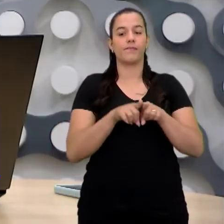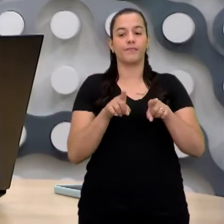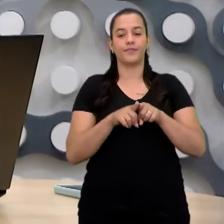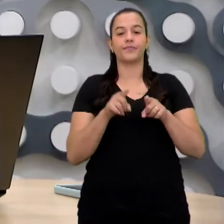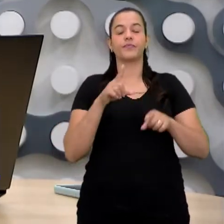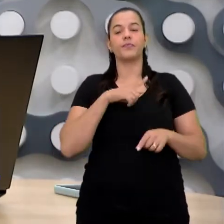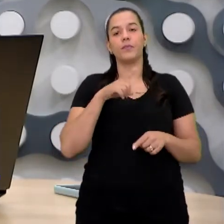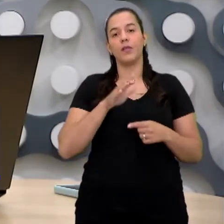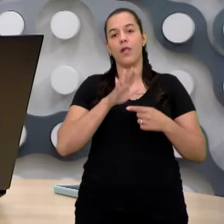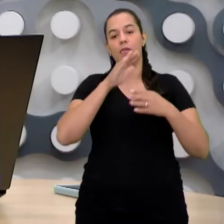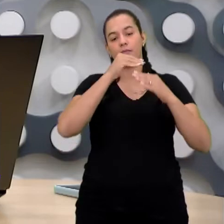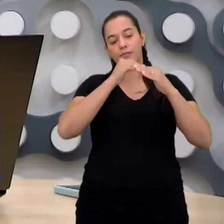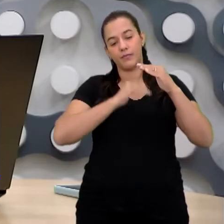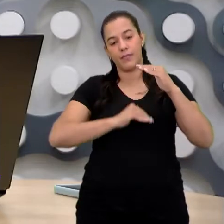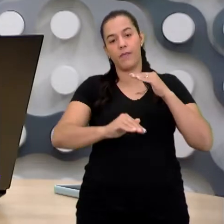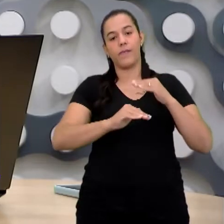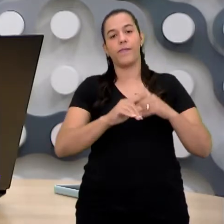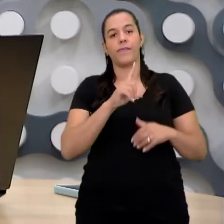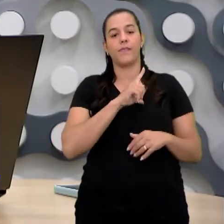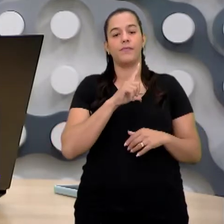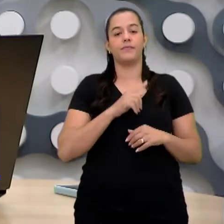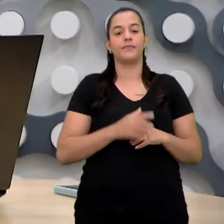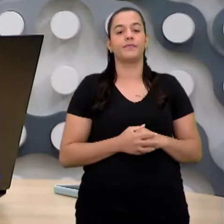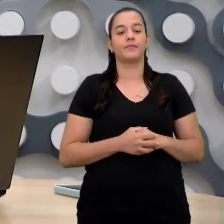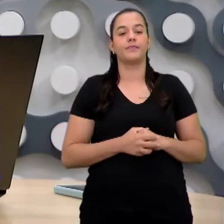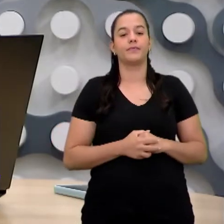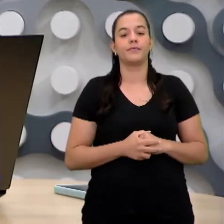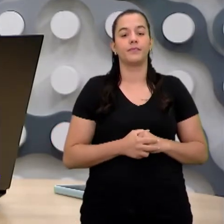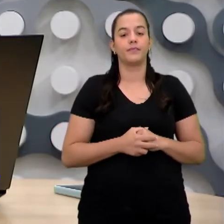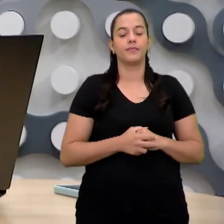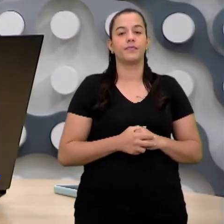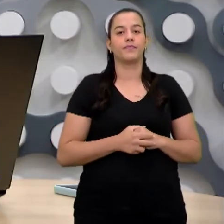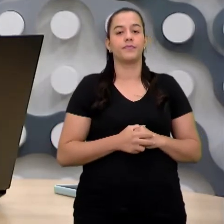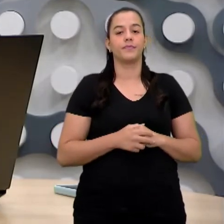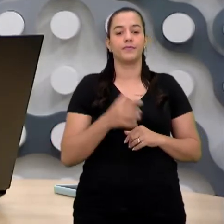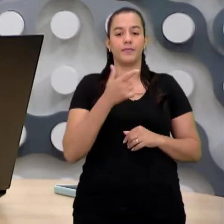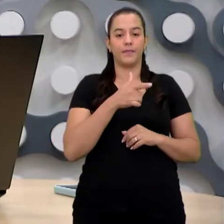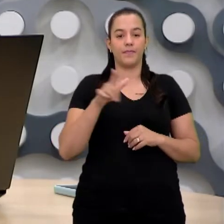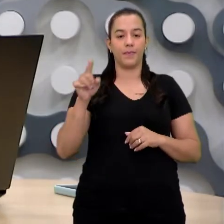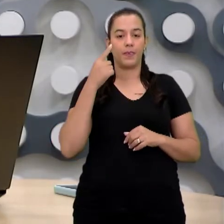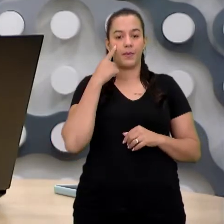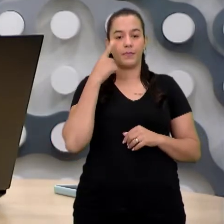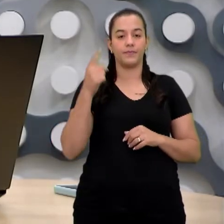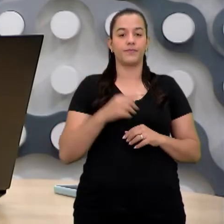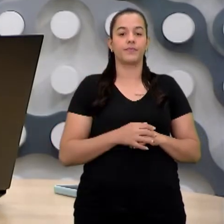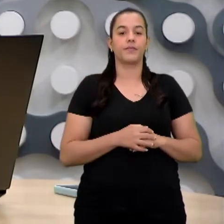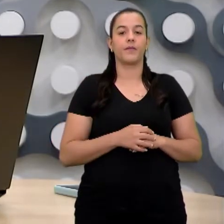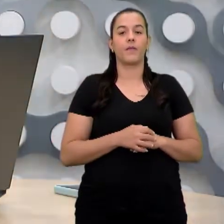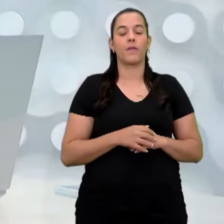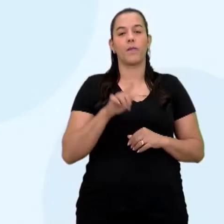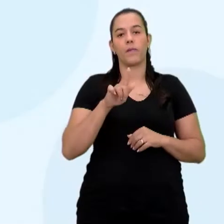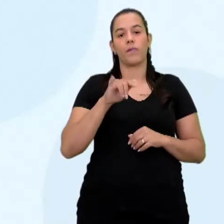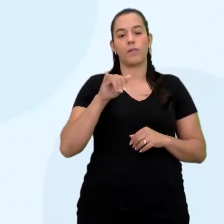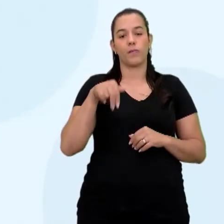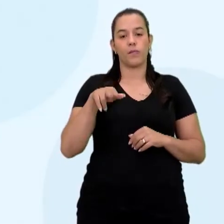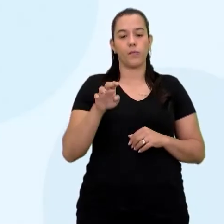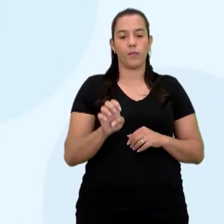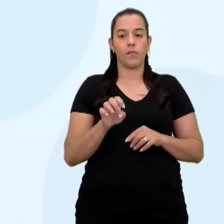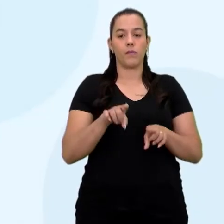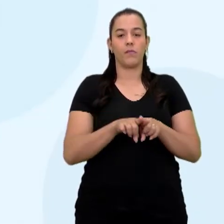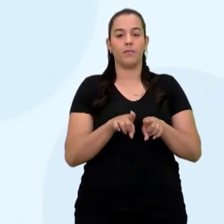valores a caírem. Vamos lá para a próxima tela, que aí nós temos aí o índice de Gini com rendimento